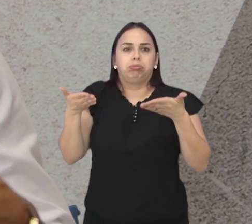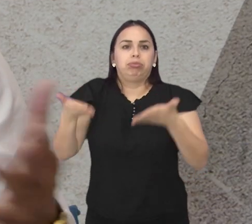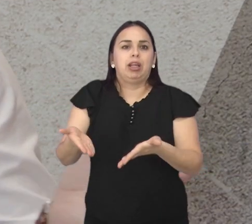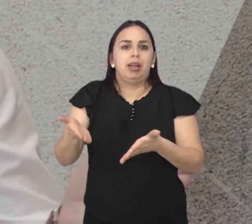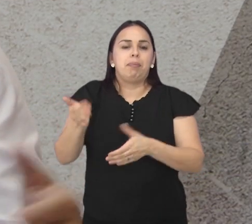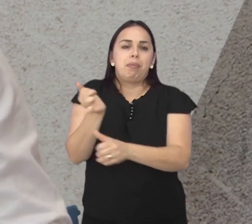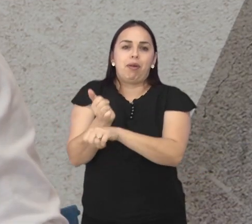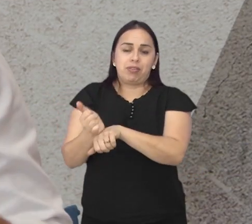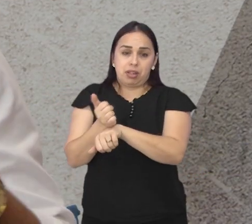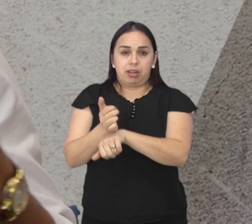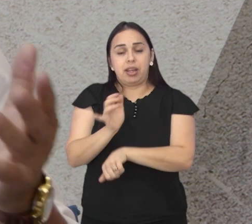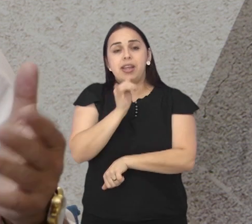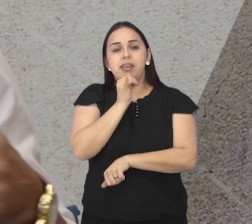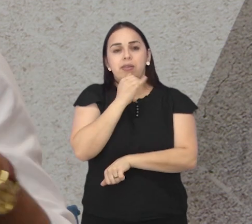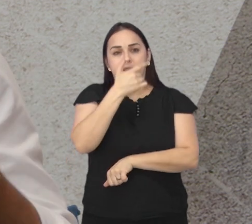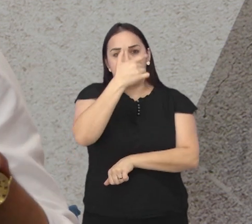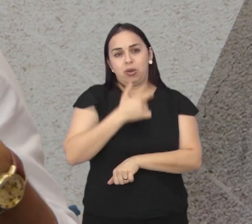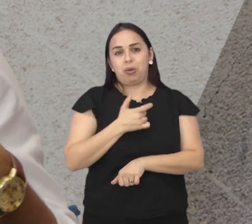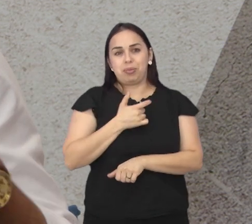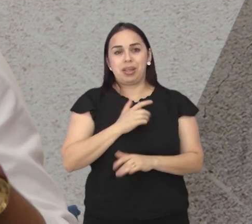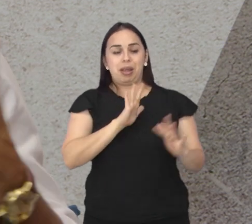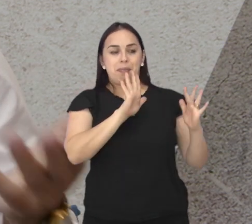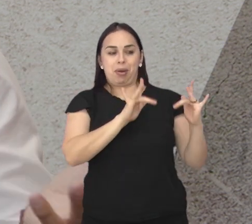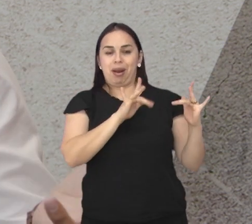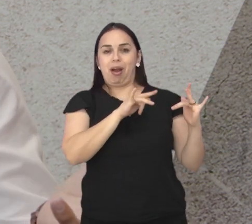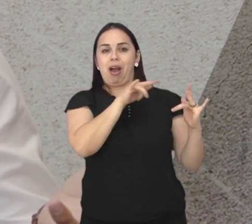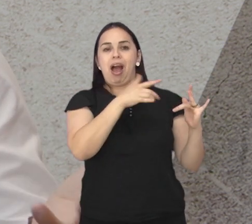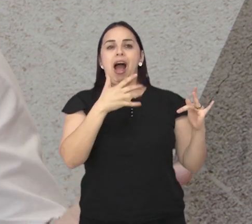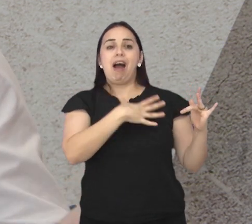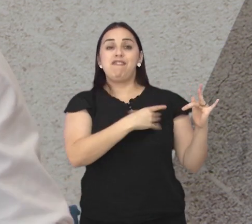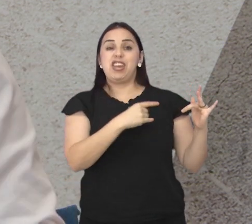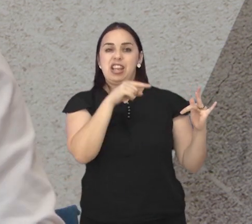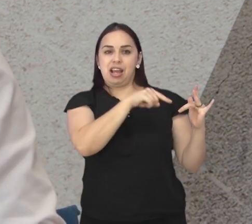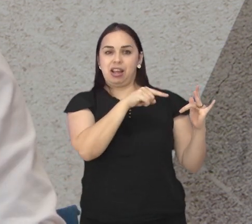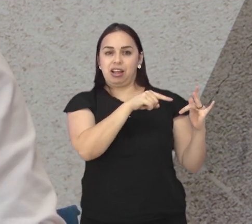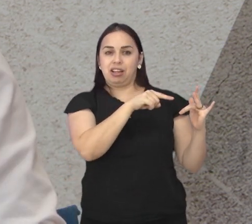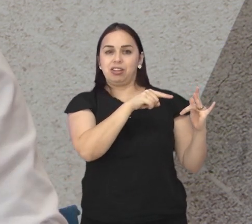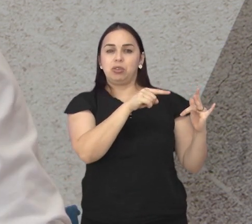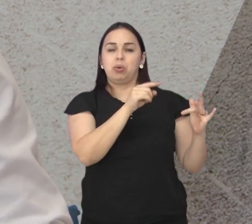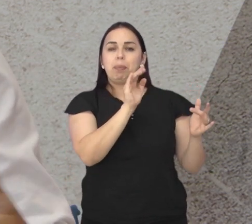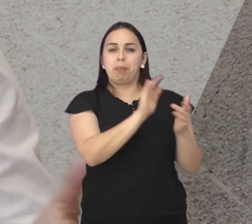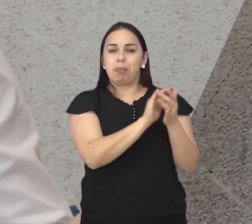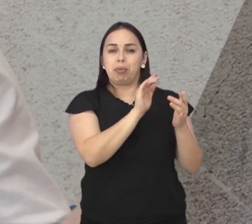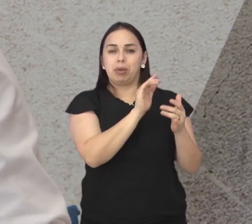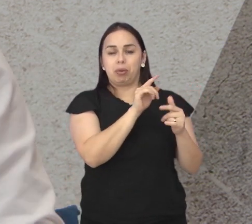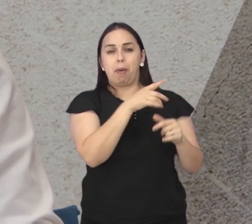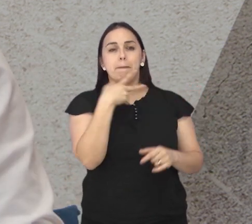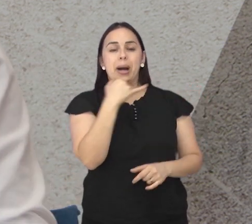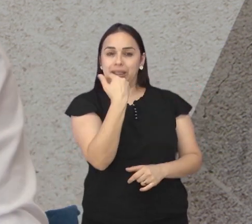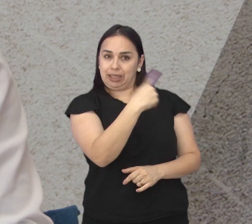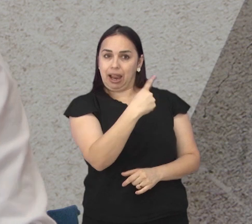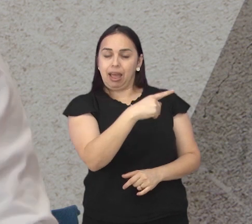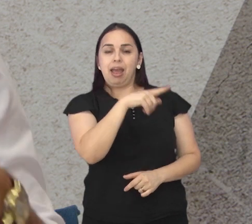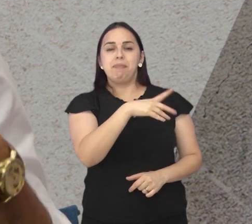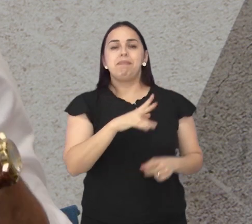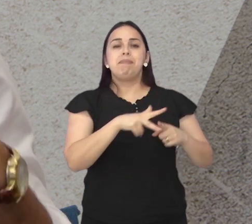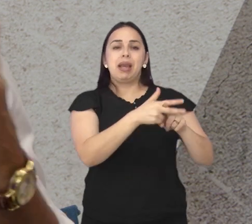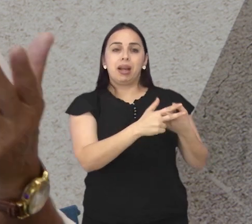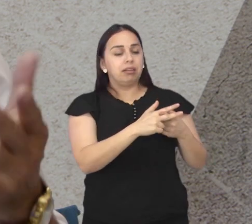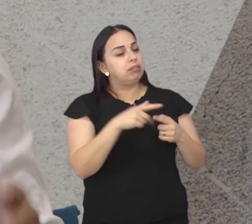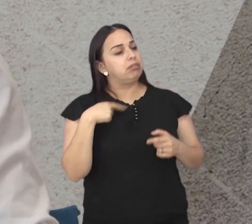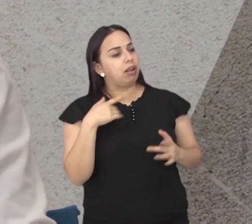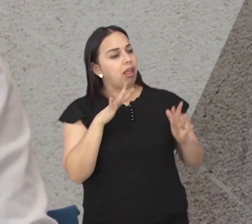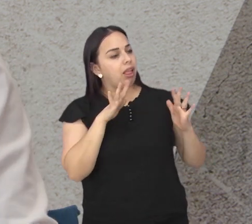repente, porque por vários motivos. Eu, por exemplo, que eu comecei a namorar com uma filha de um mecânico, né? E ele me levou para a profissão. Eu estava pensando em